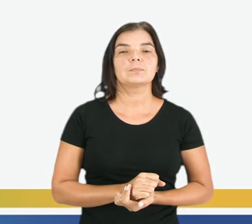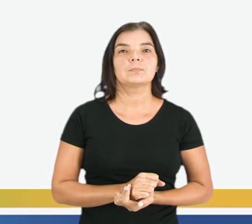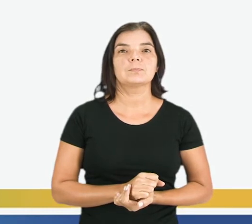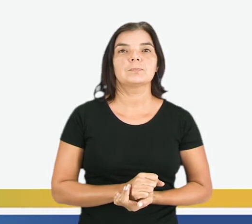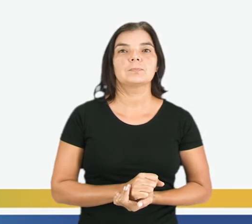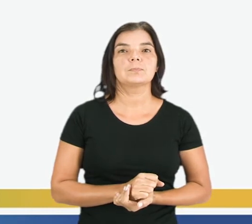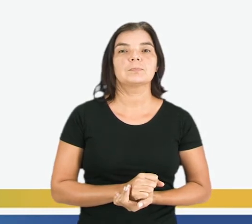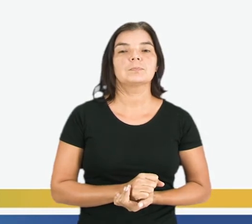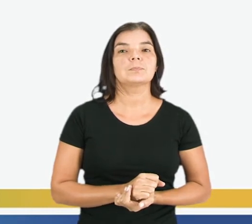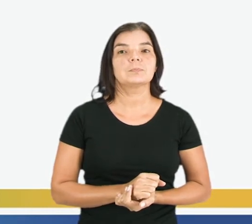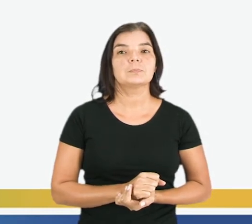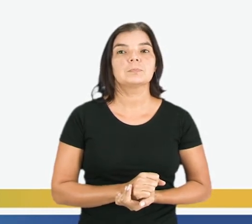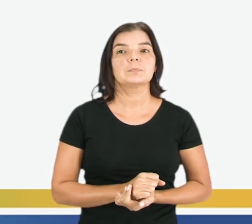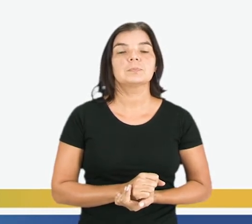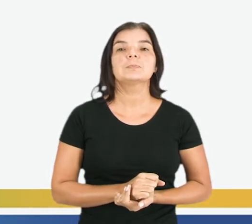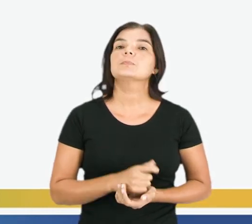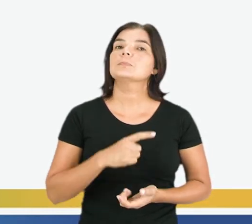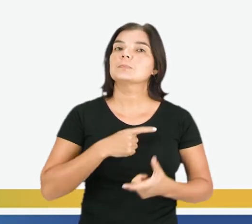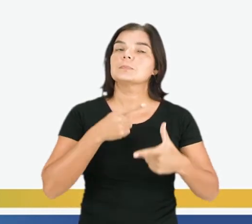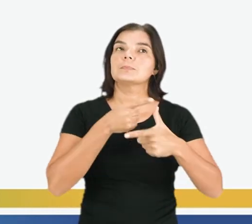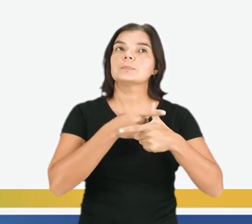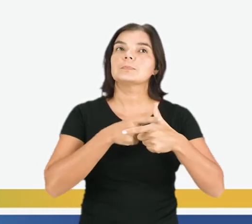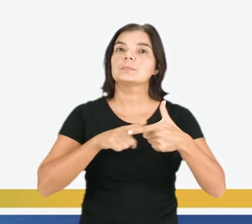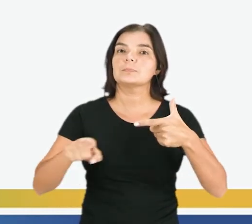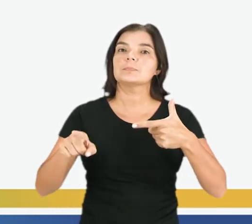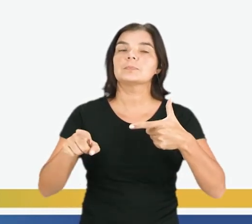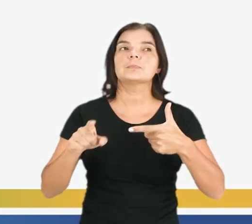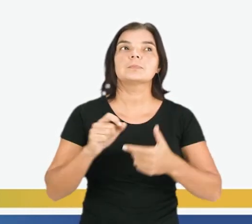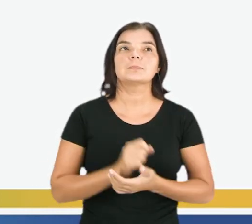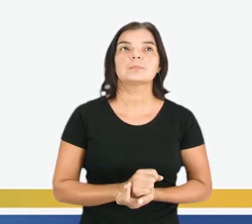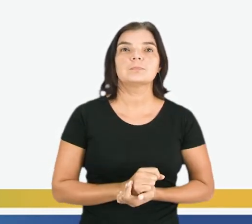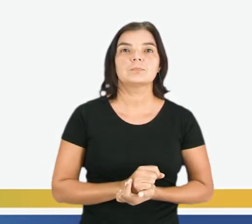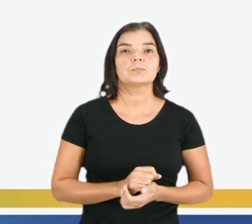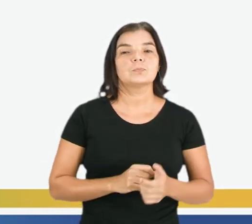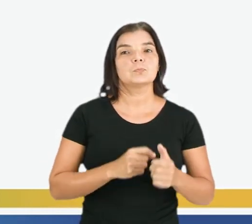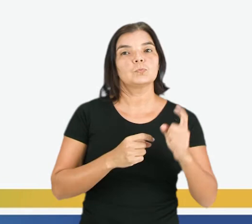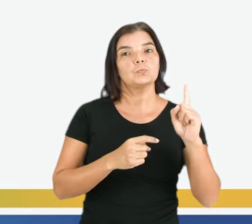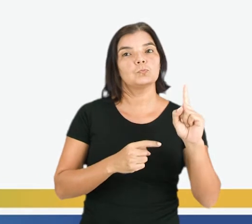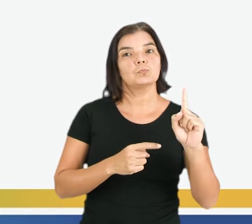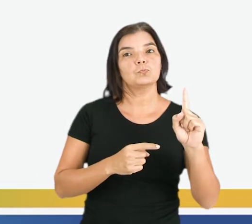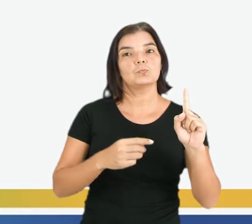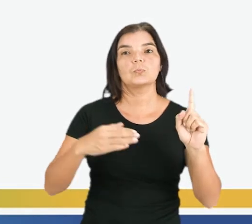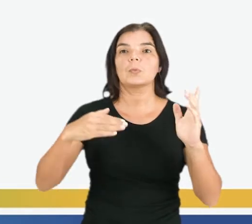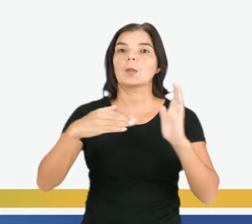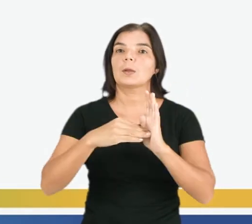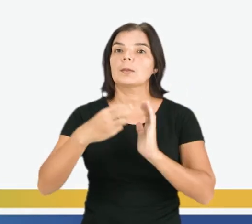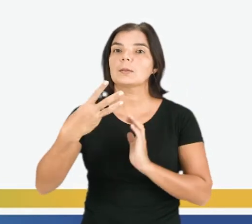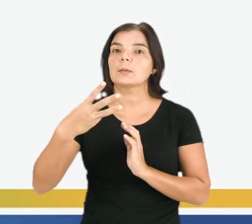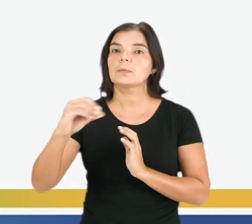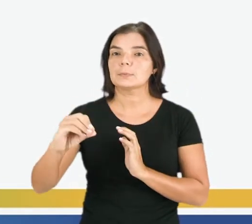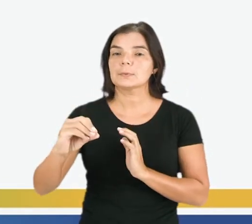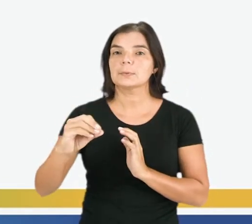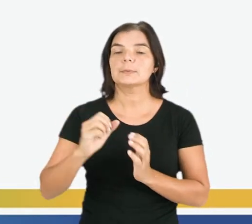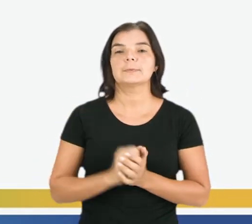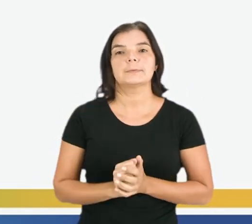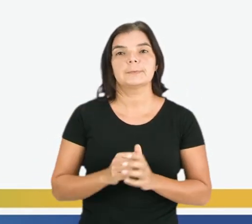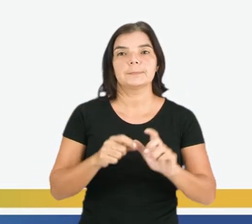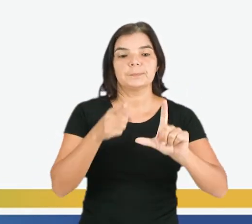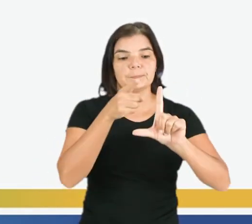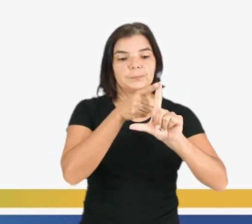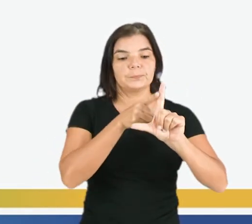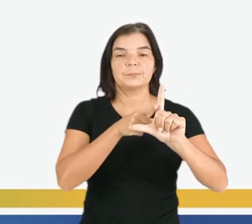padroniza, ó. Essa régua aqui, ela tem, ó, do 1 ao 30. Ó, ela tem